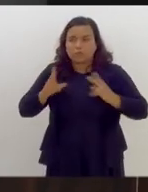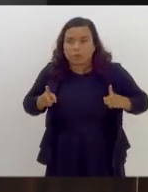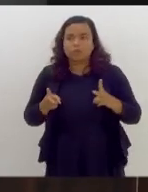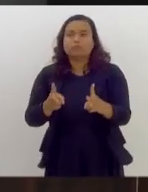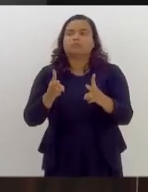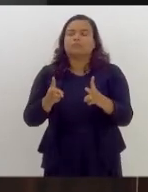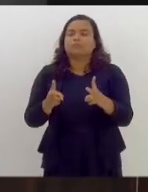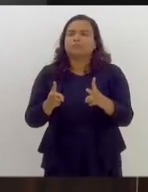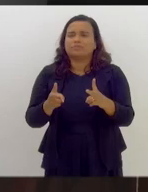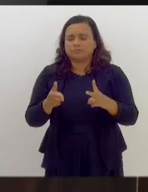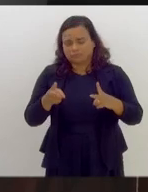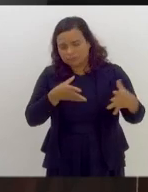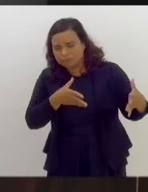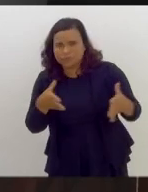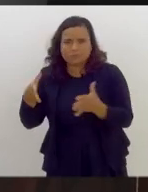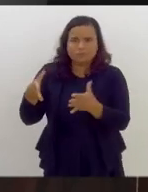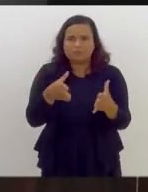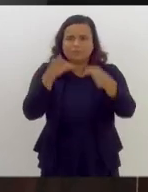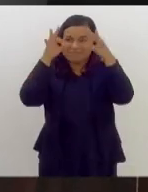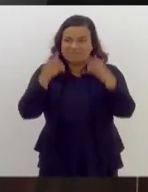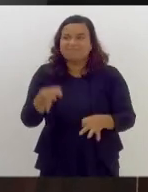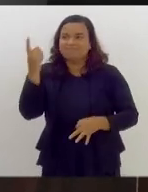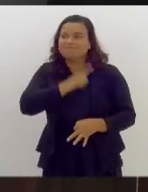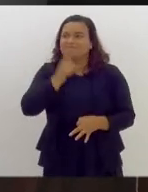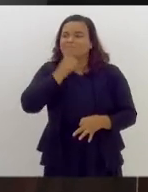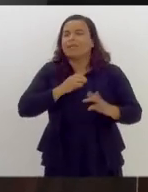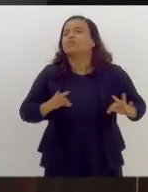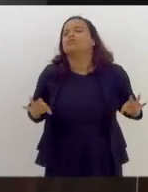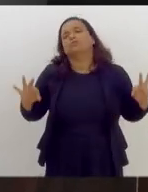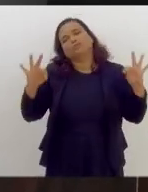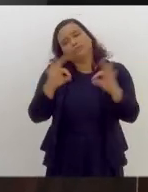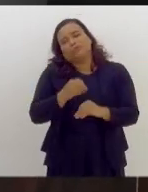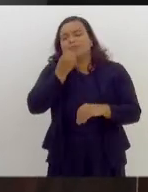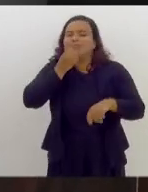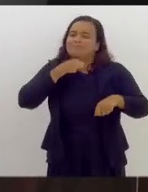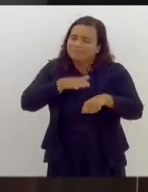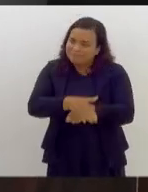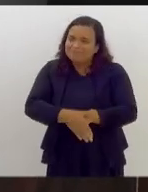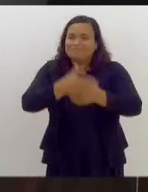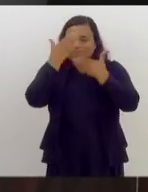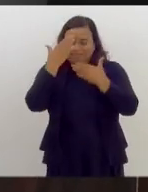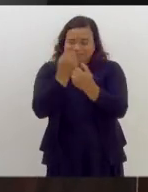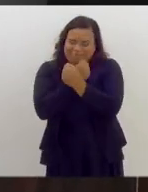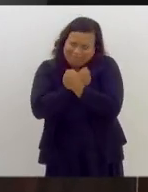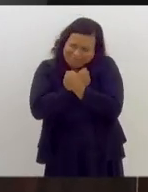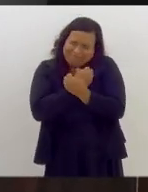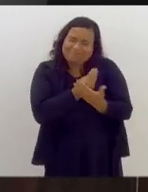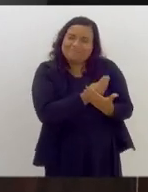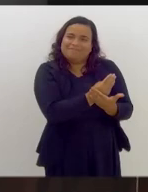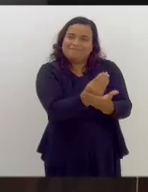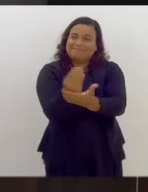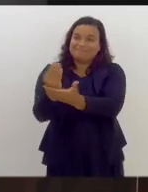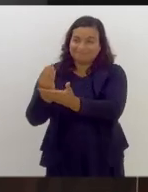continuar trilhando o nosso caminho. A todos vocês, o meu boa noite, um grande abraço,